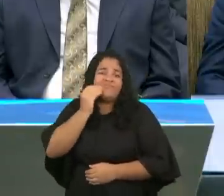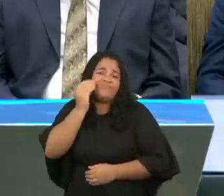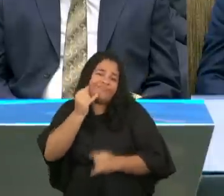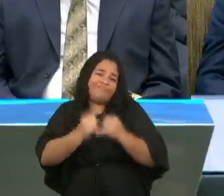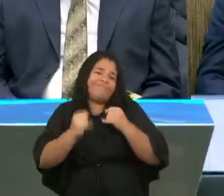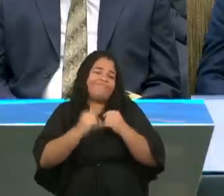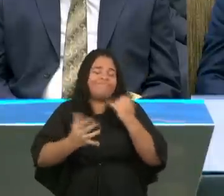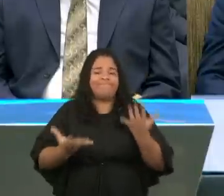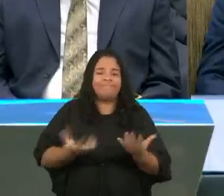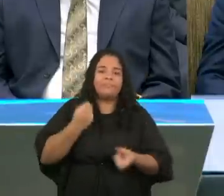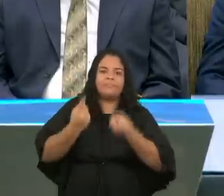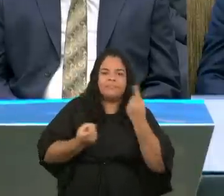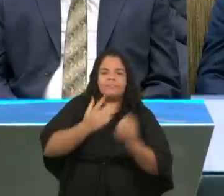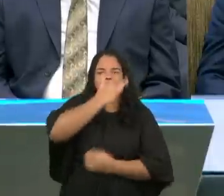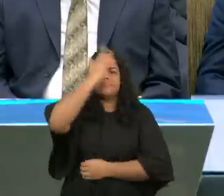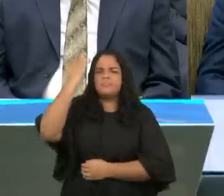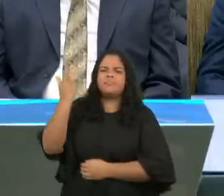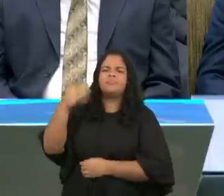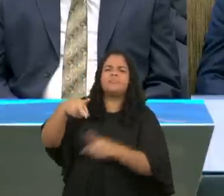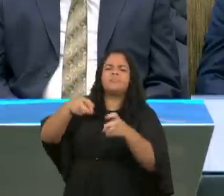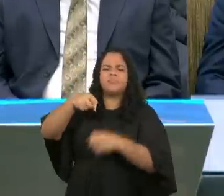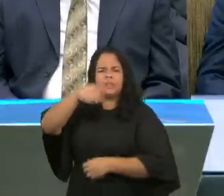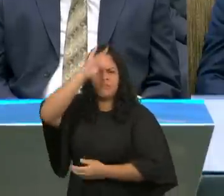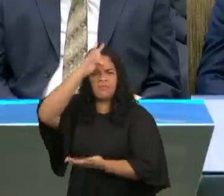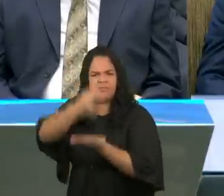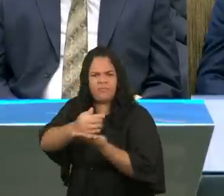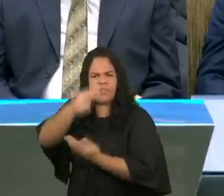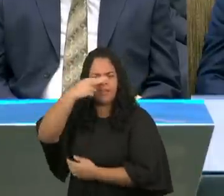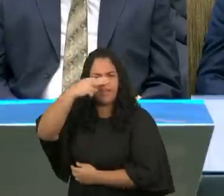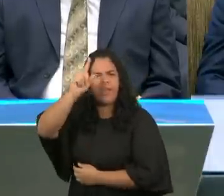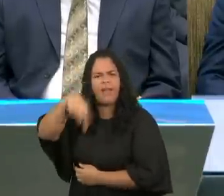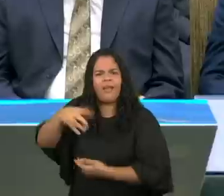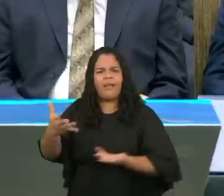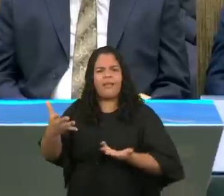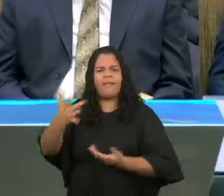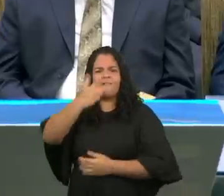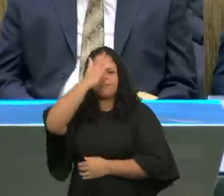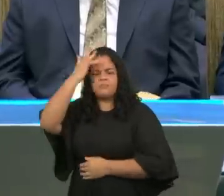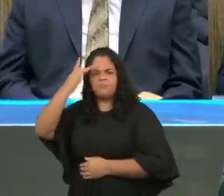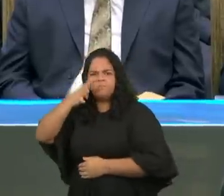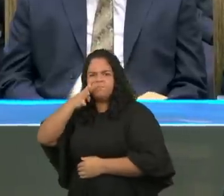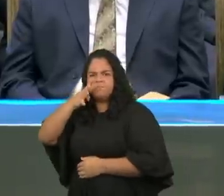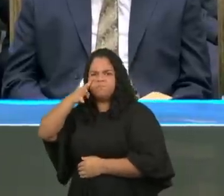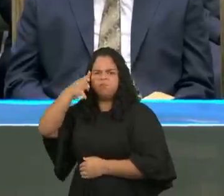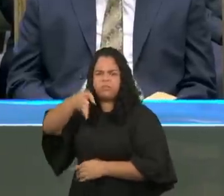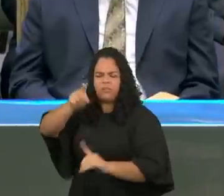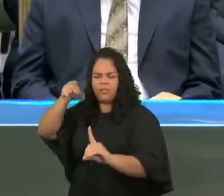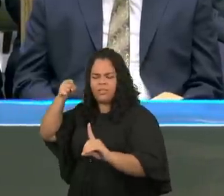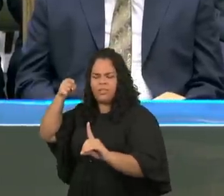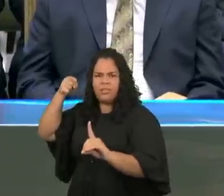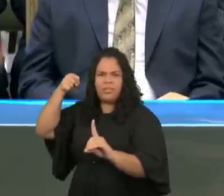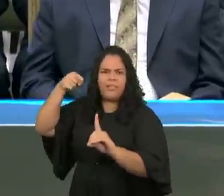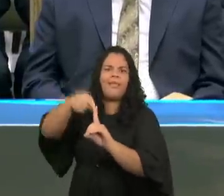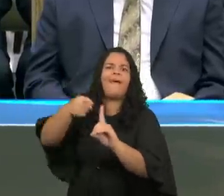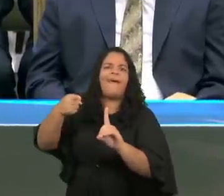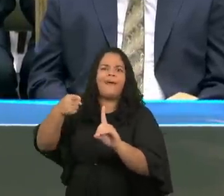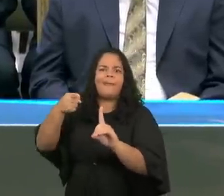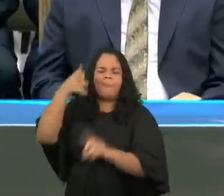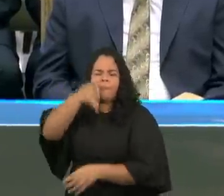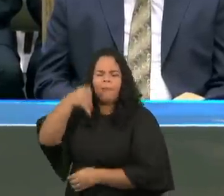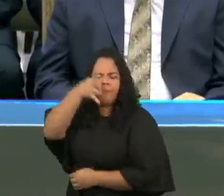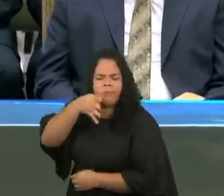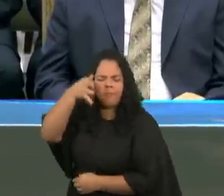que você tem convicção de fé, você parece que se torna o alvo preferencial daquelas